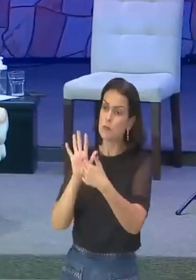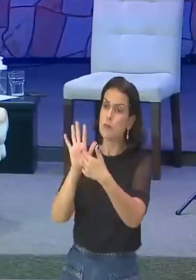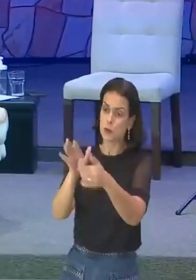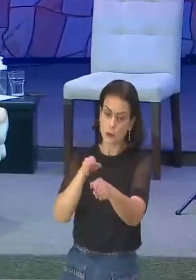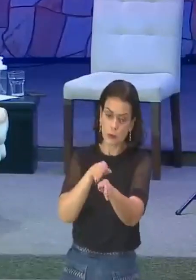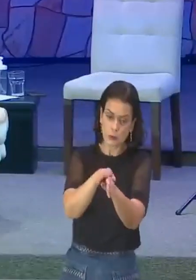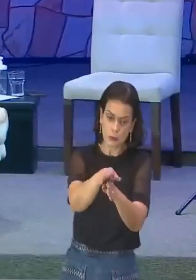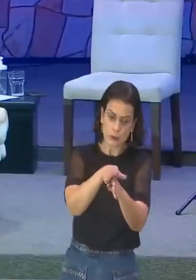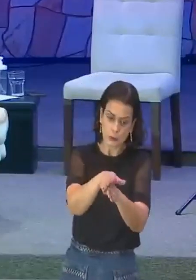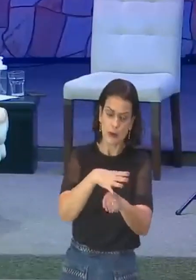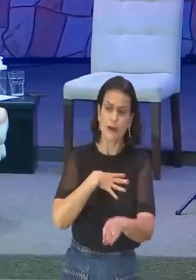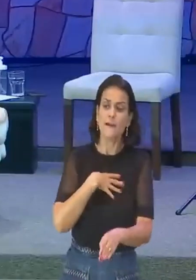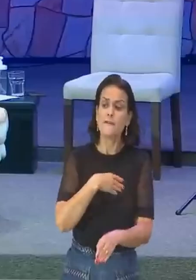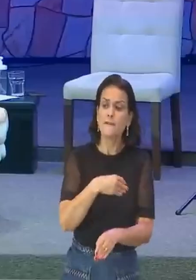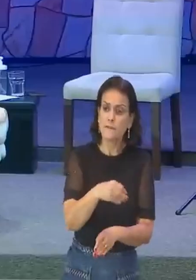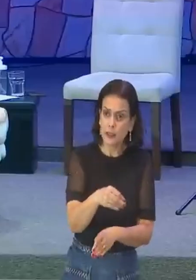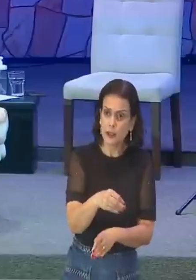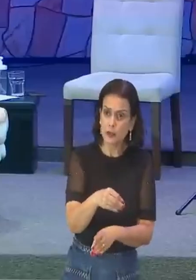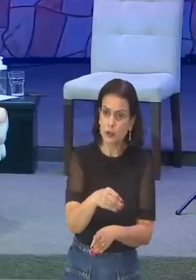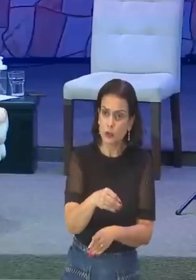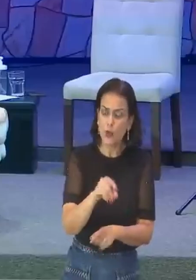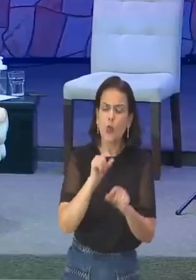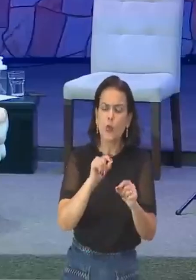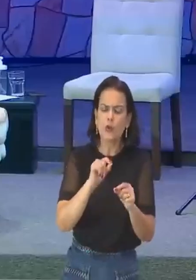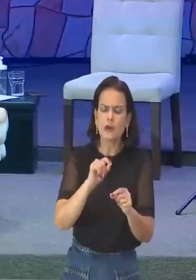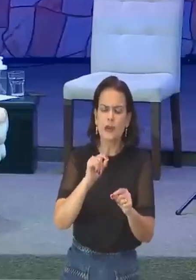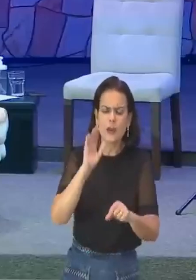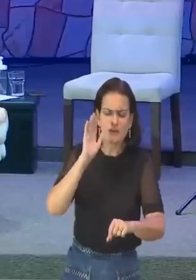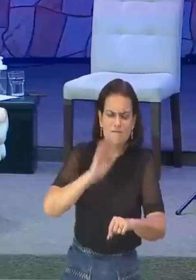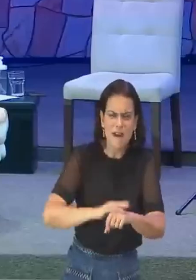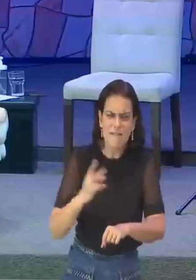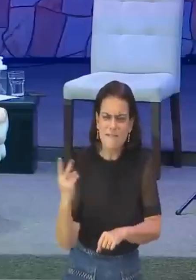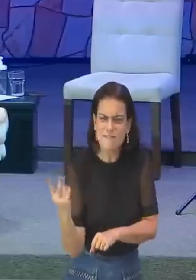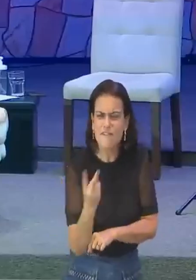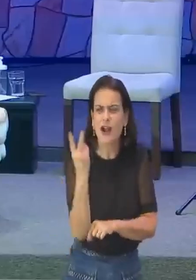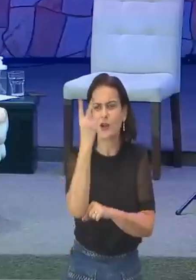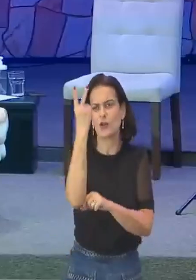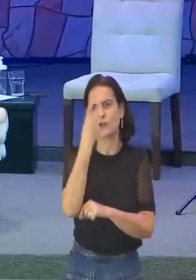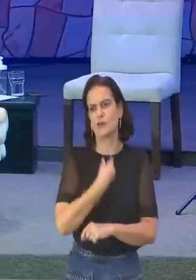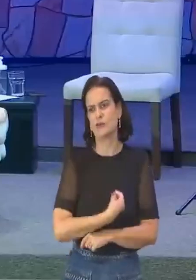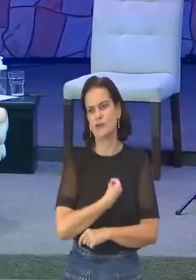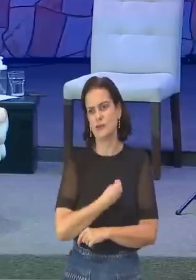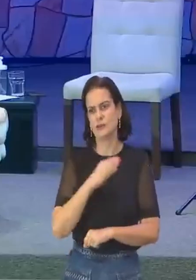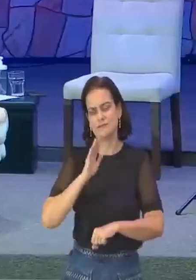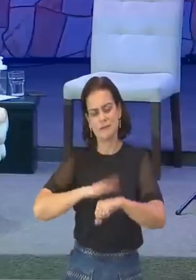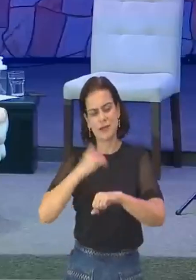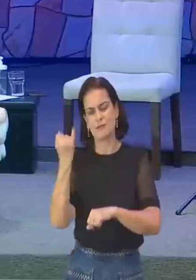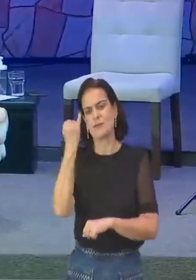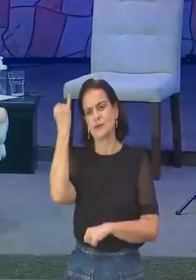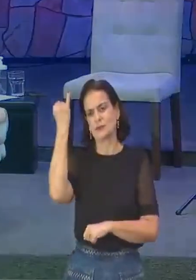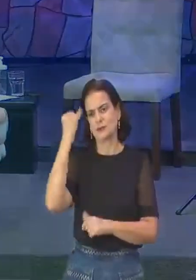filho sobre qual é o verdadeiro valor da vida.